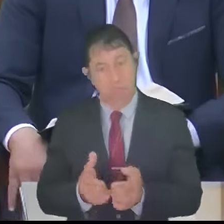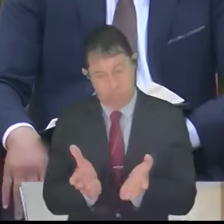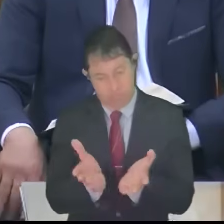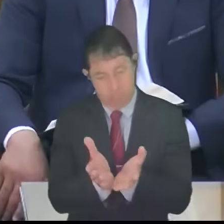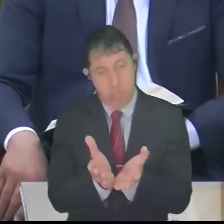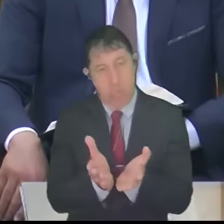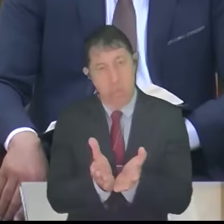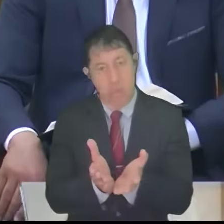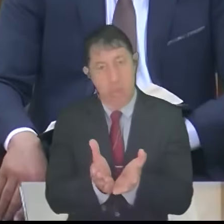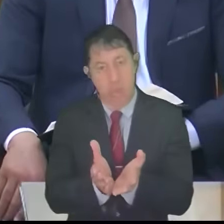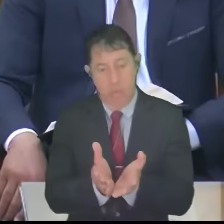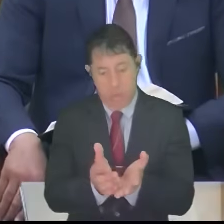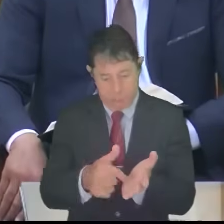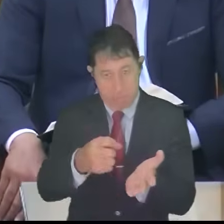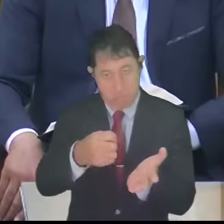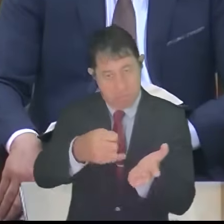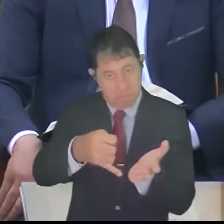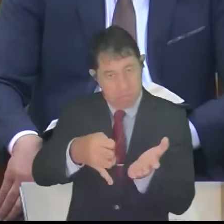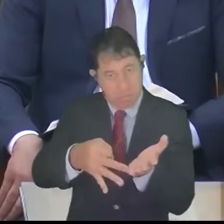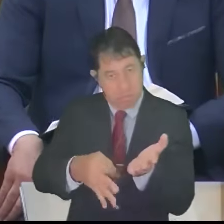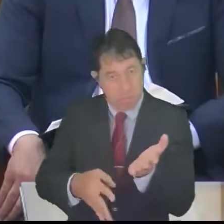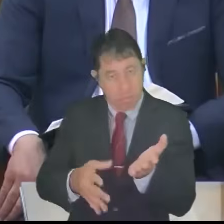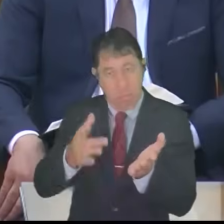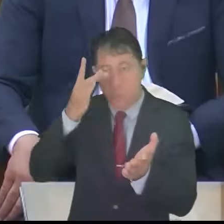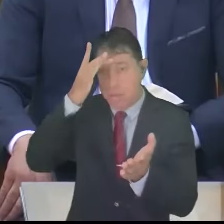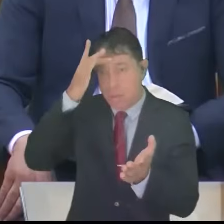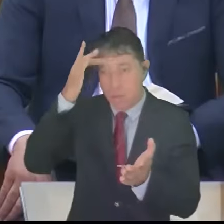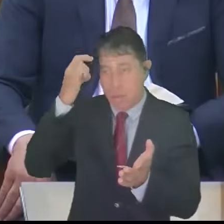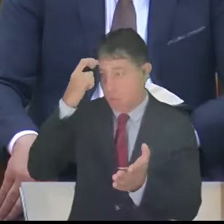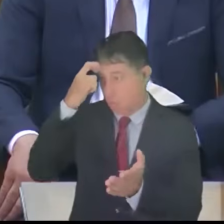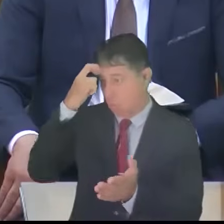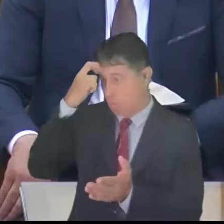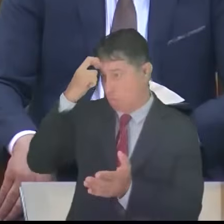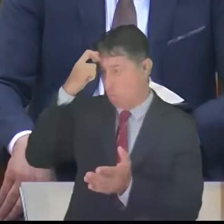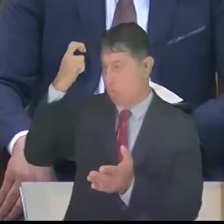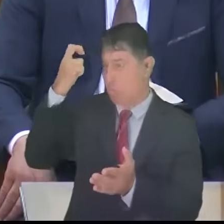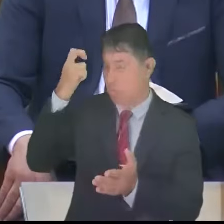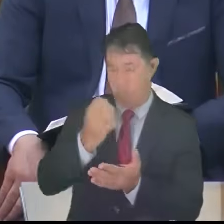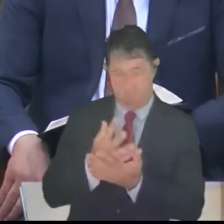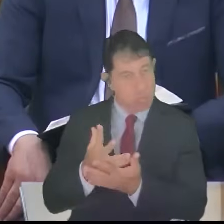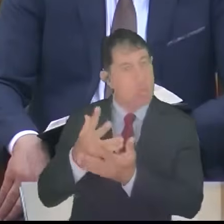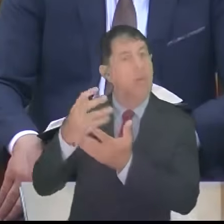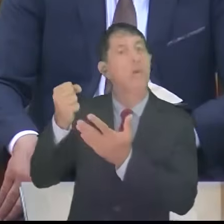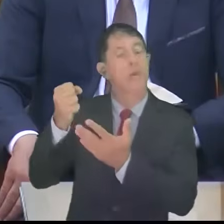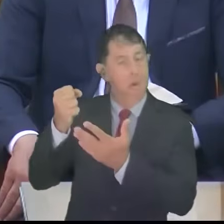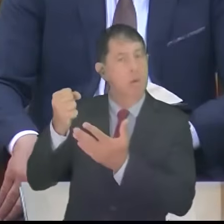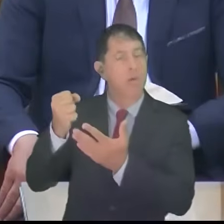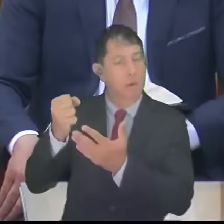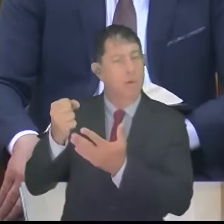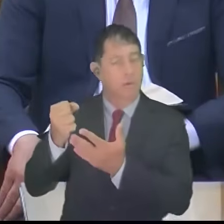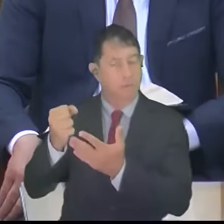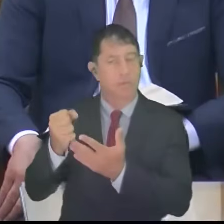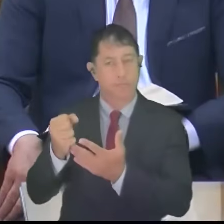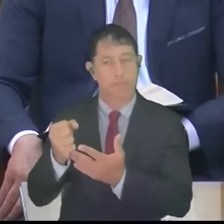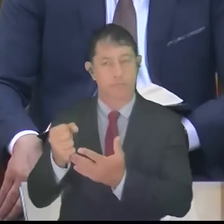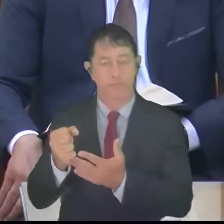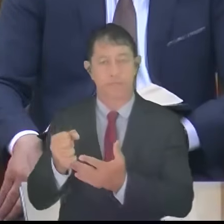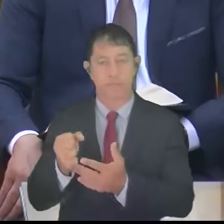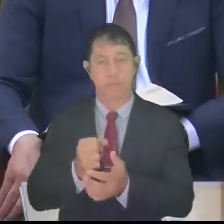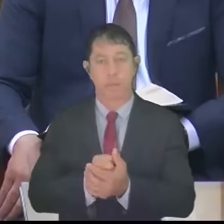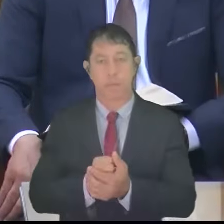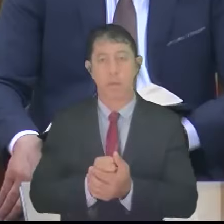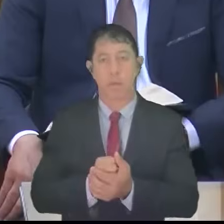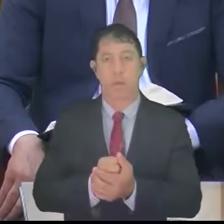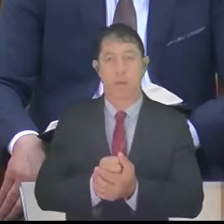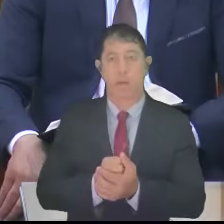foi salva. Você pode ver o centurião Cornélio, ele foi salvo. O centurião de